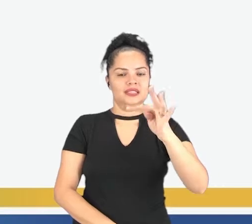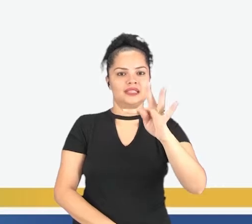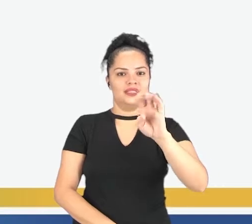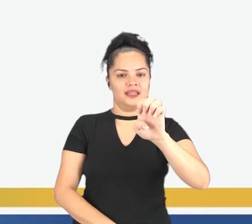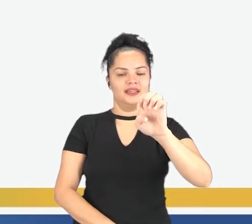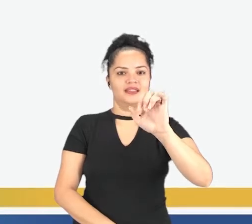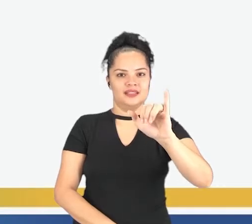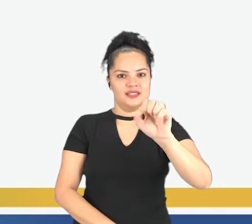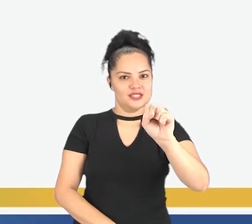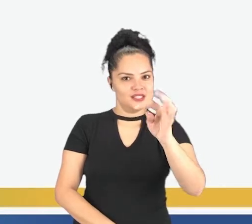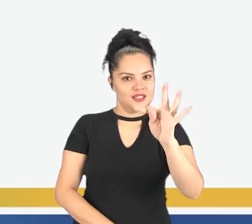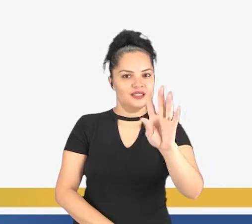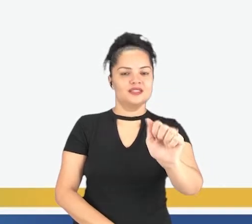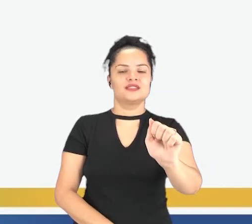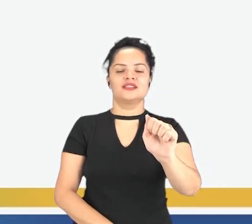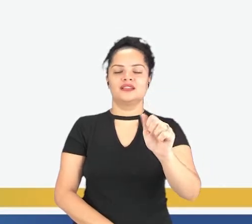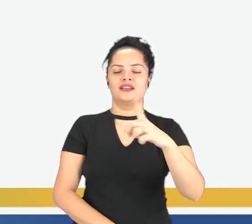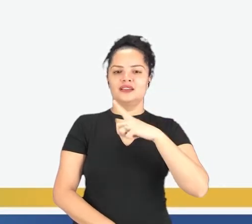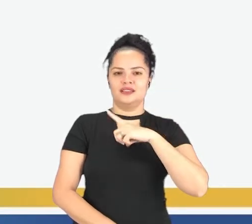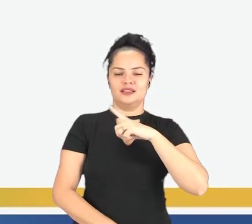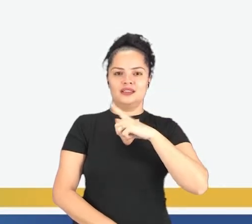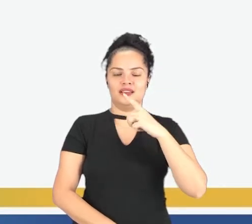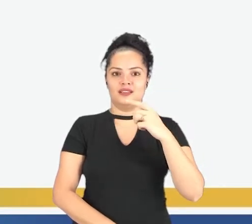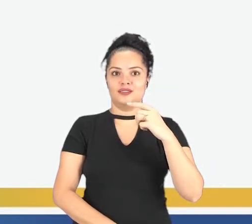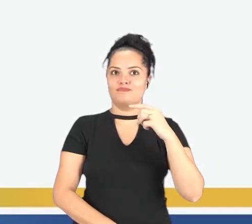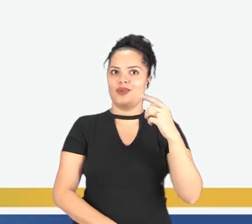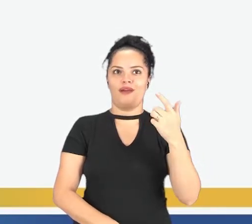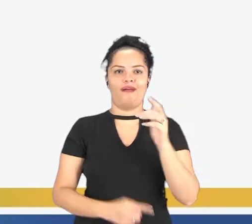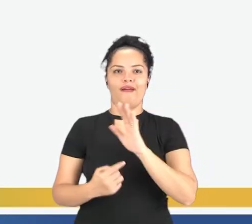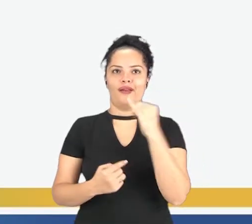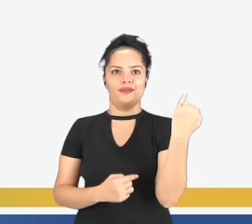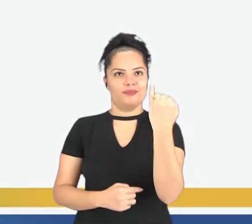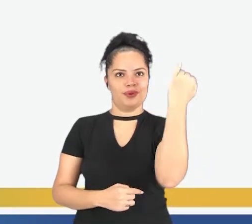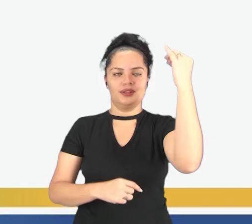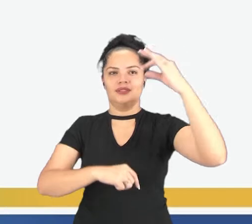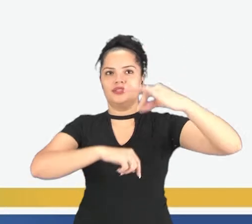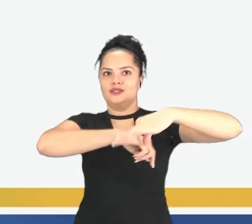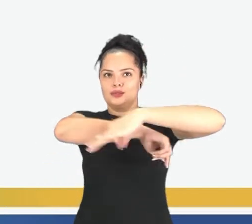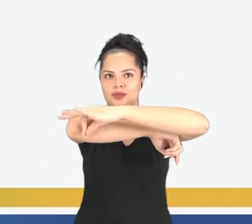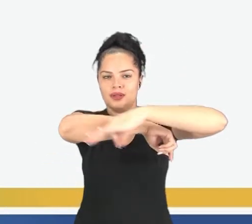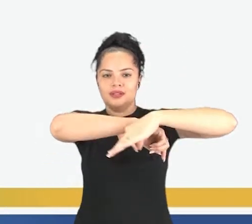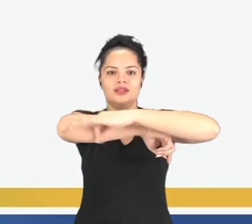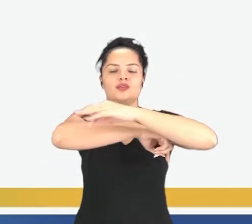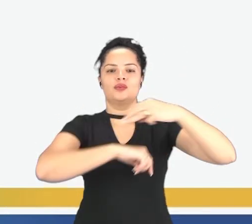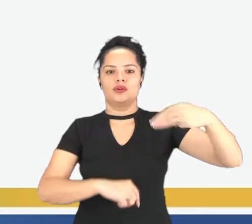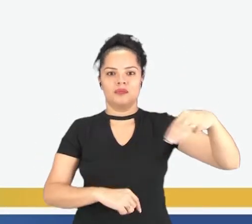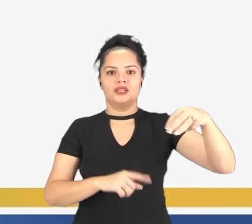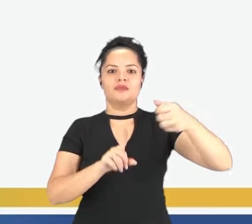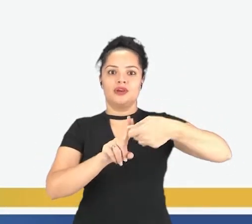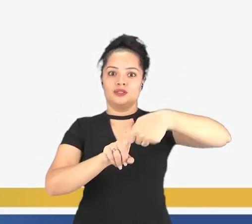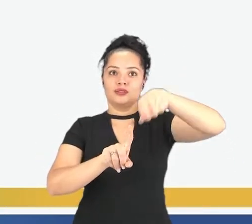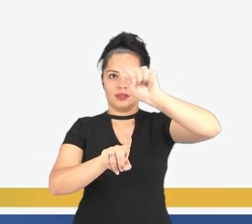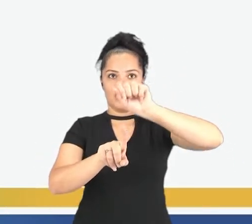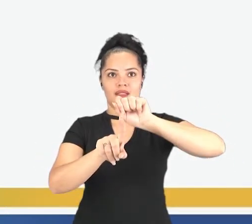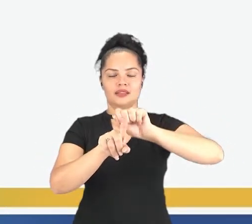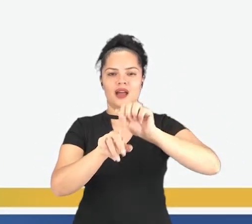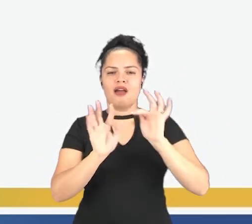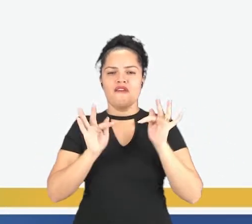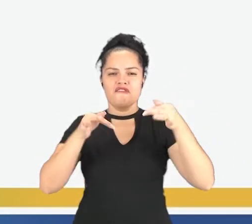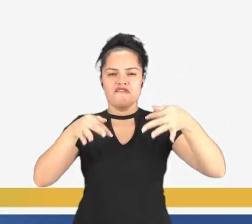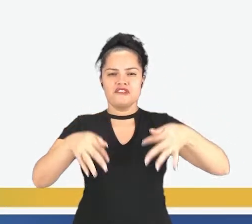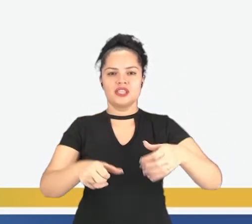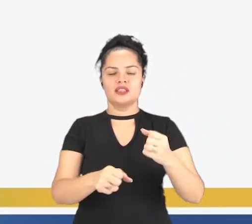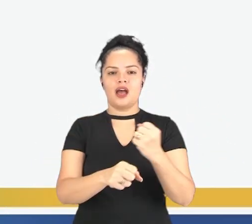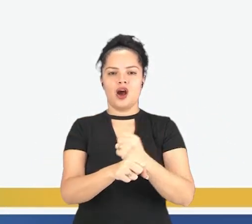eles se destacaram na arquitetura, na matemática, no calendário, né? E o fim dessa sociedade